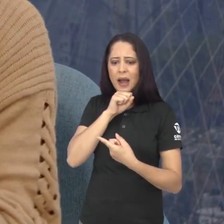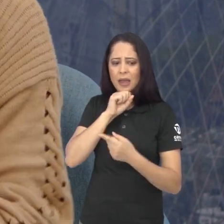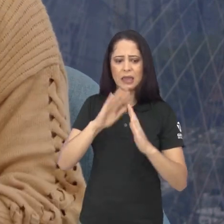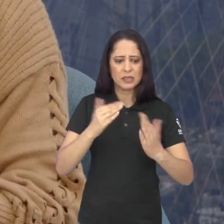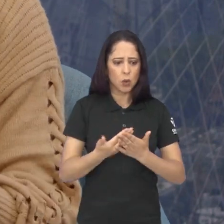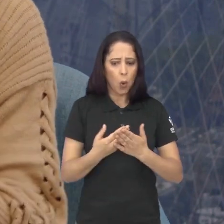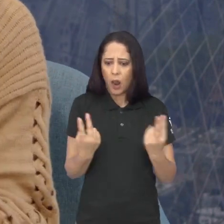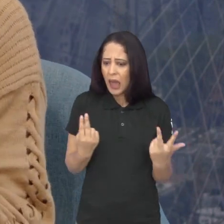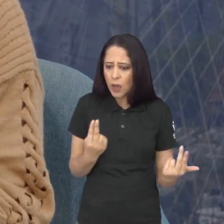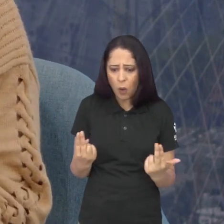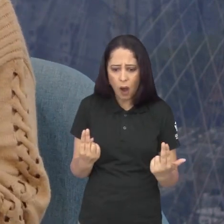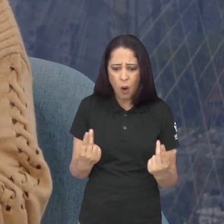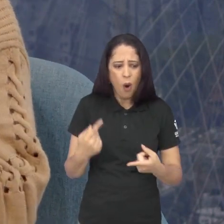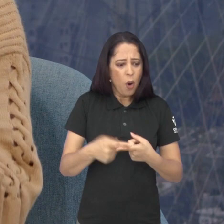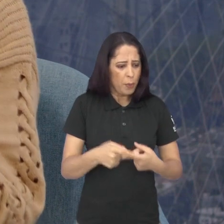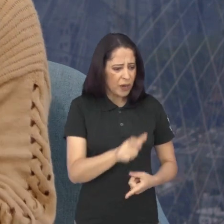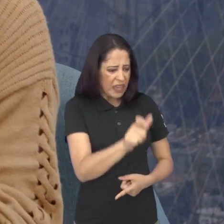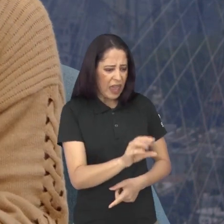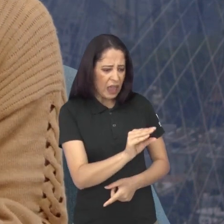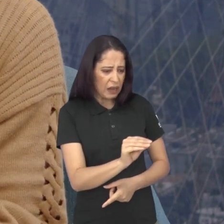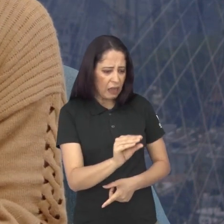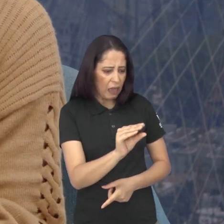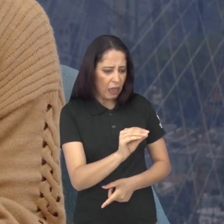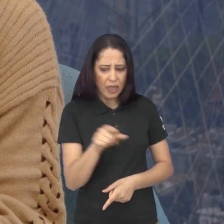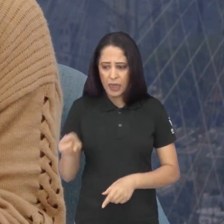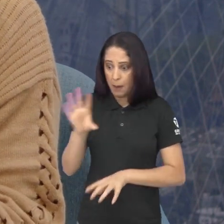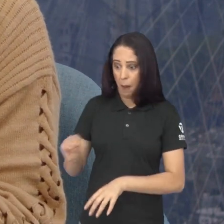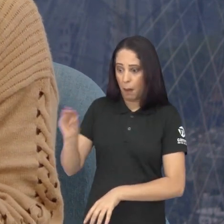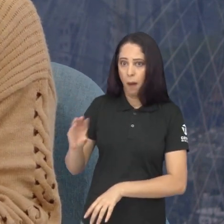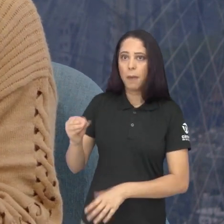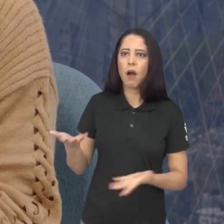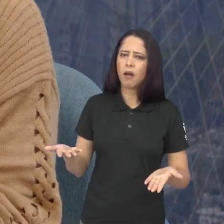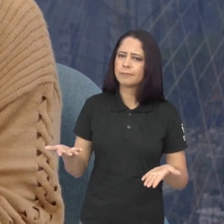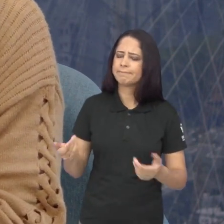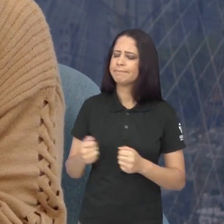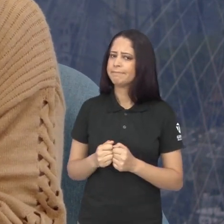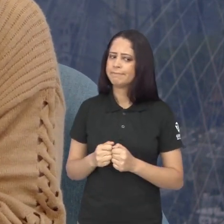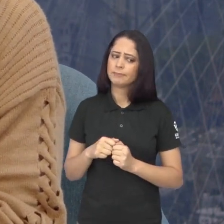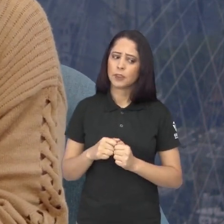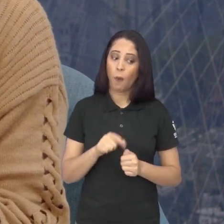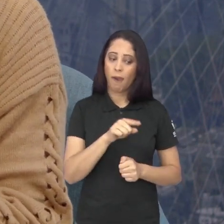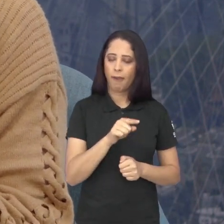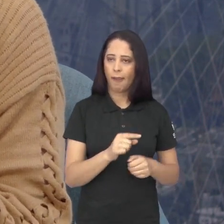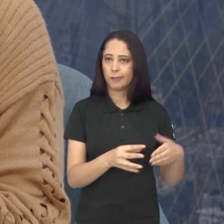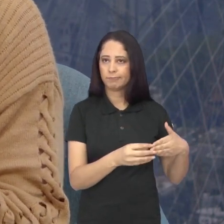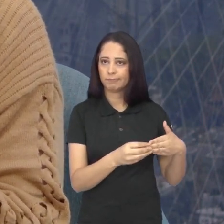mesma rotina, como um fala tão pouco e o outro fala tanto? E aí a gente foi em busca